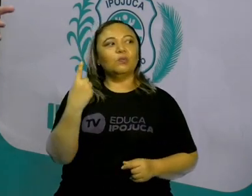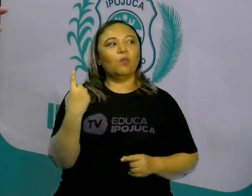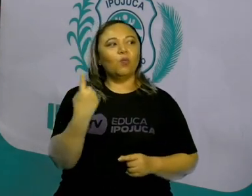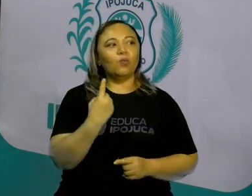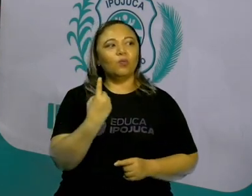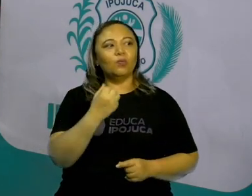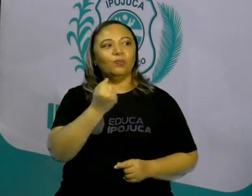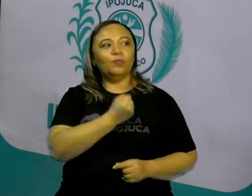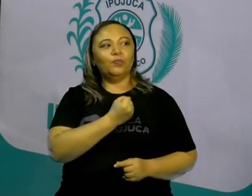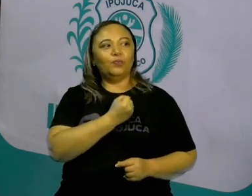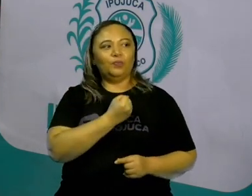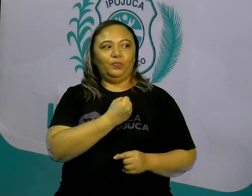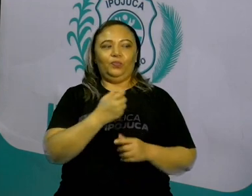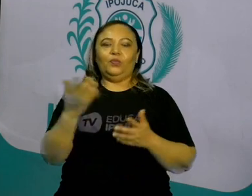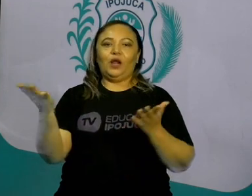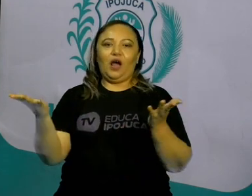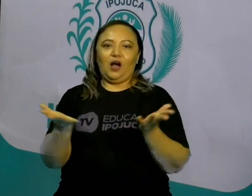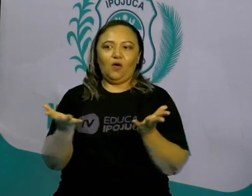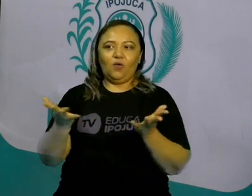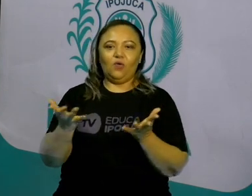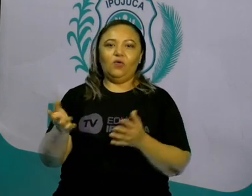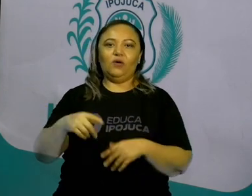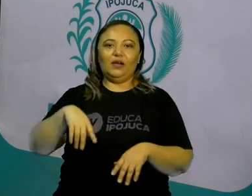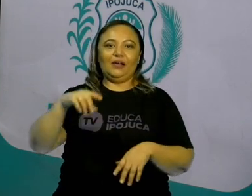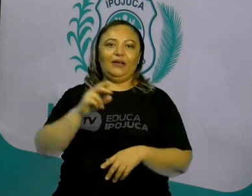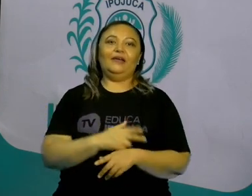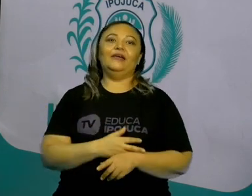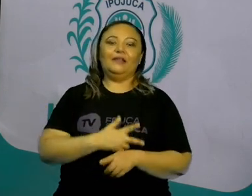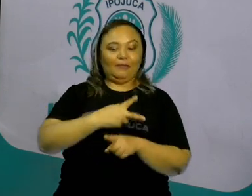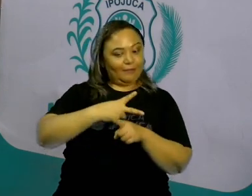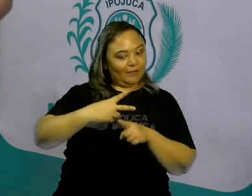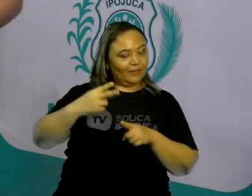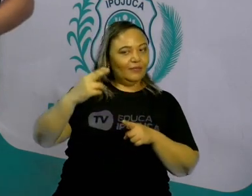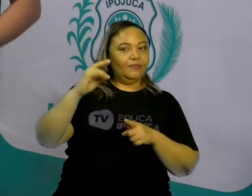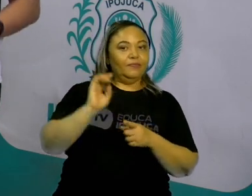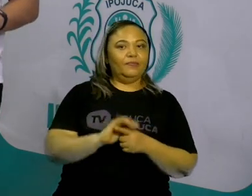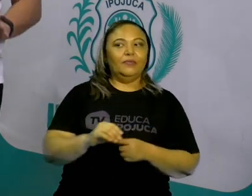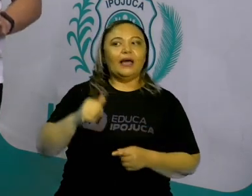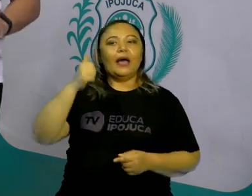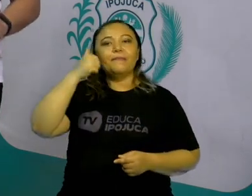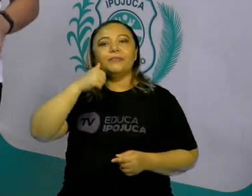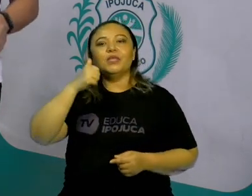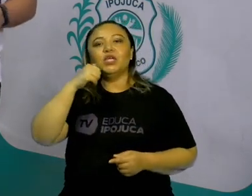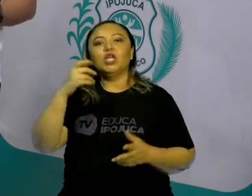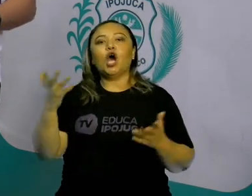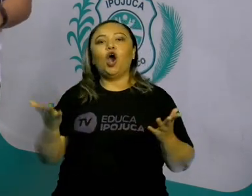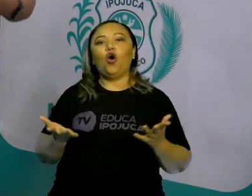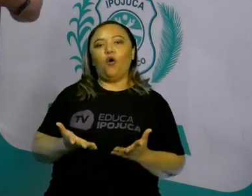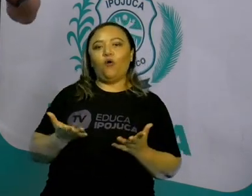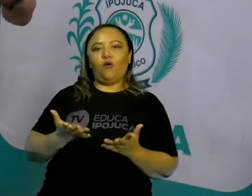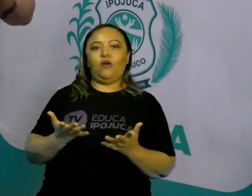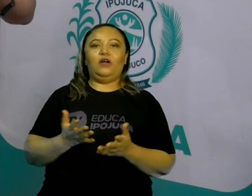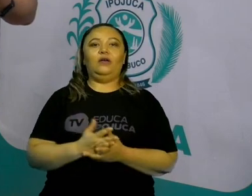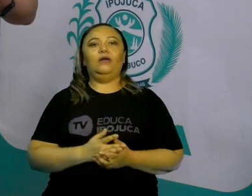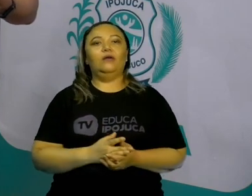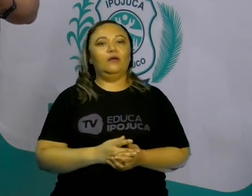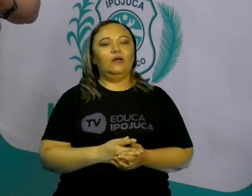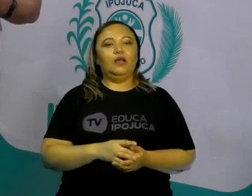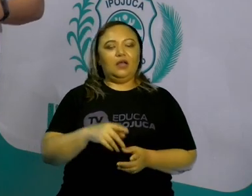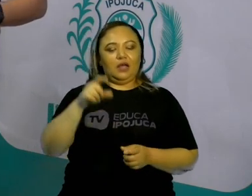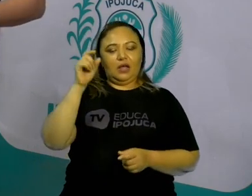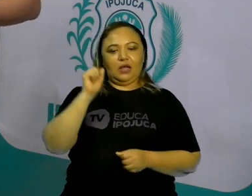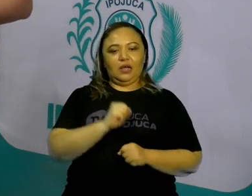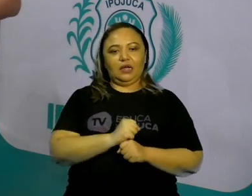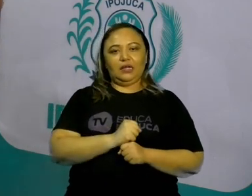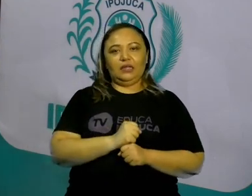aí, tinha errado, mas agora já passou na frente da Julieta. Julieta, então, qual a chance de você encontrar uma banana